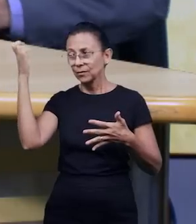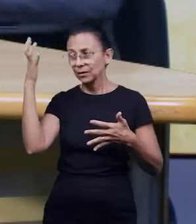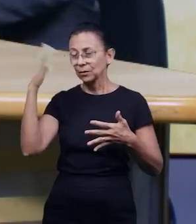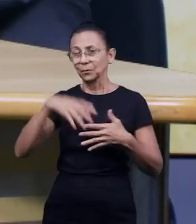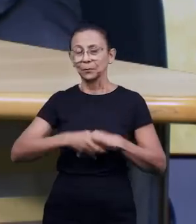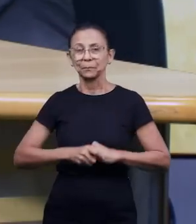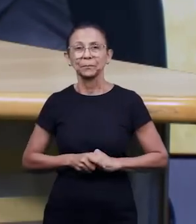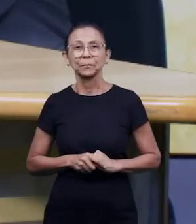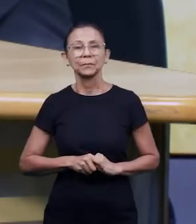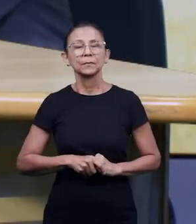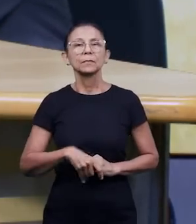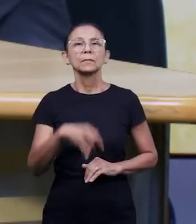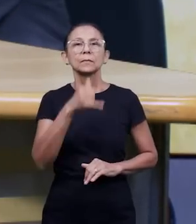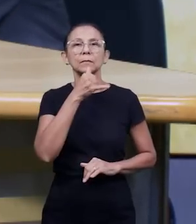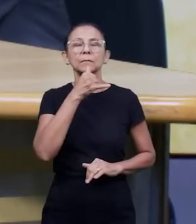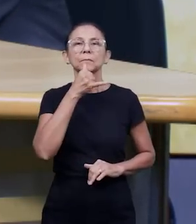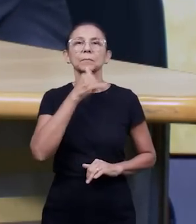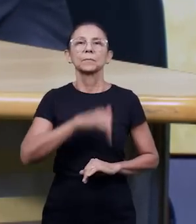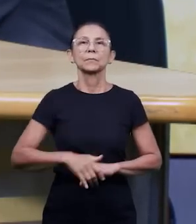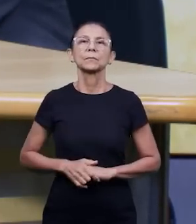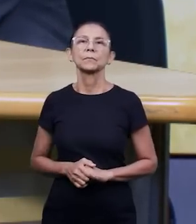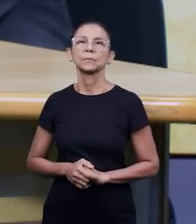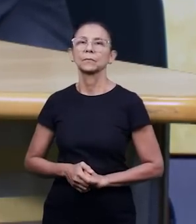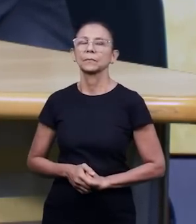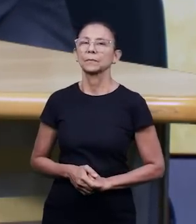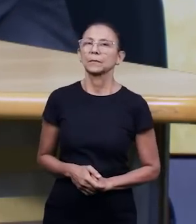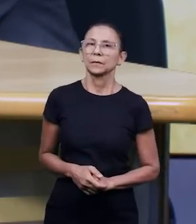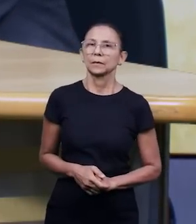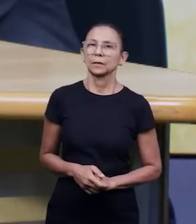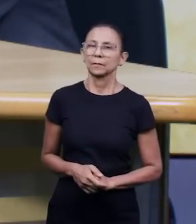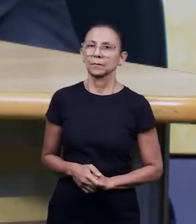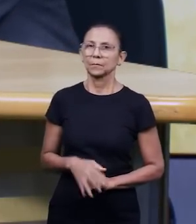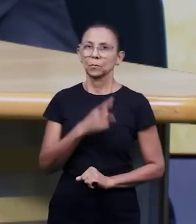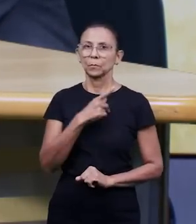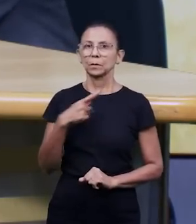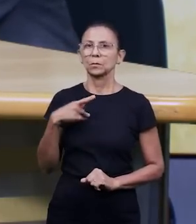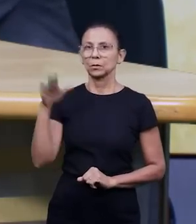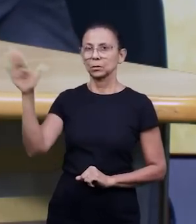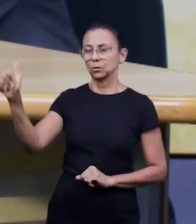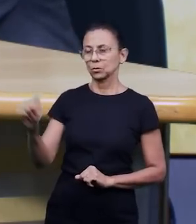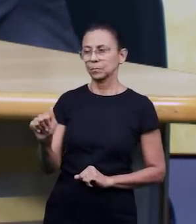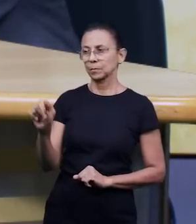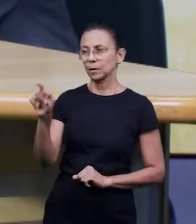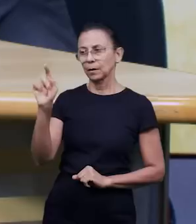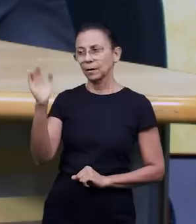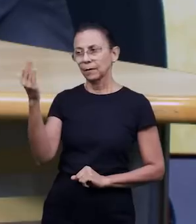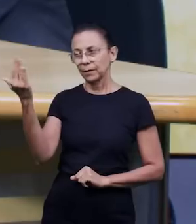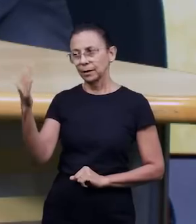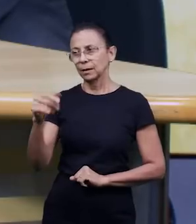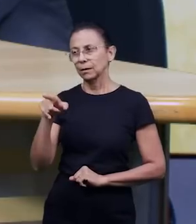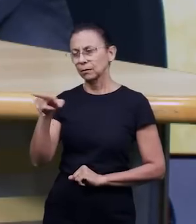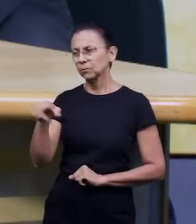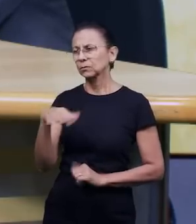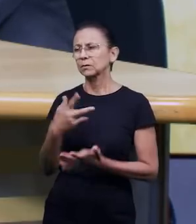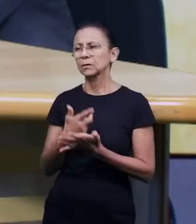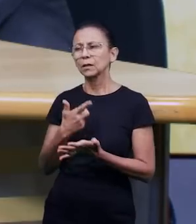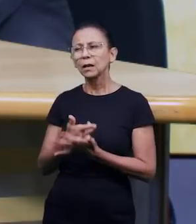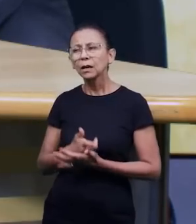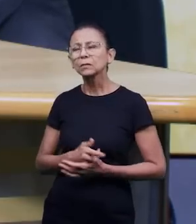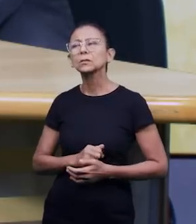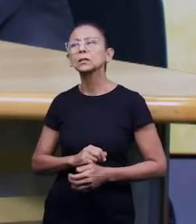pega a pessoa e tal, aí aí o pastor chama, né? Esses tópicos que estão